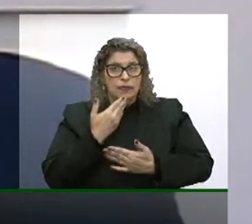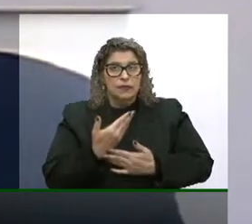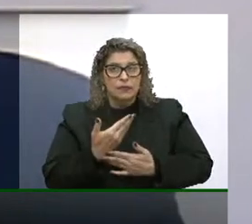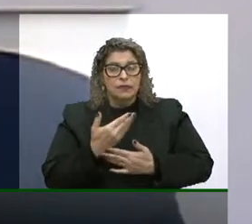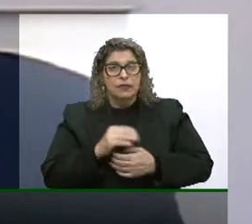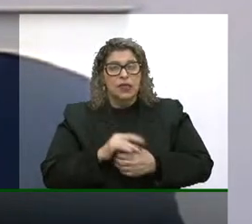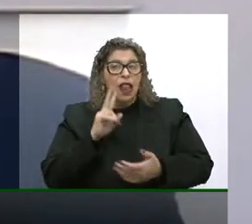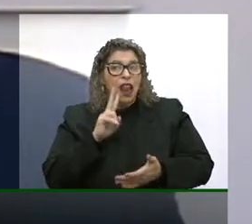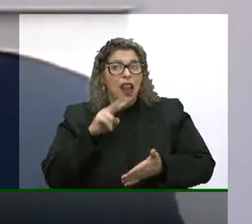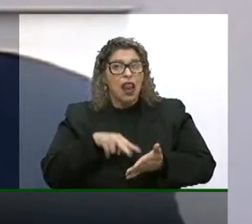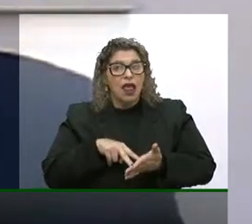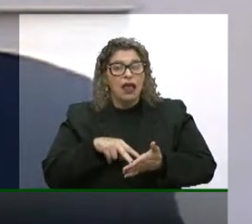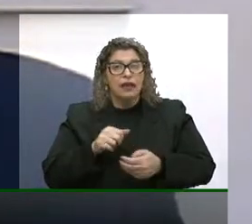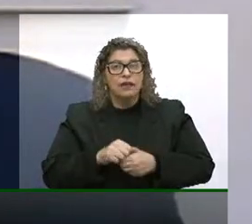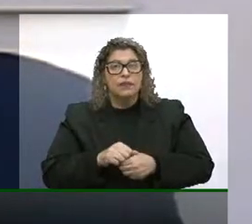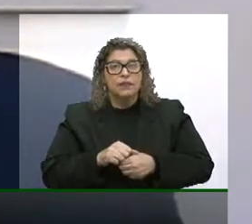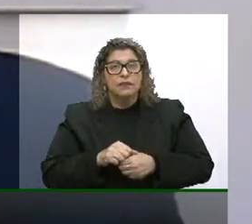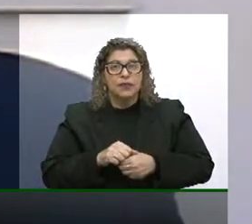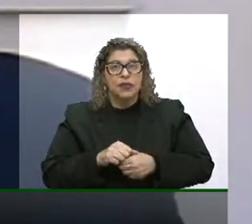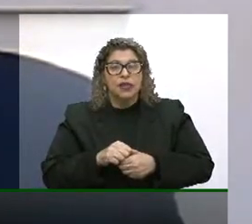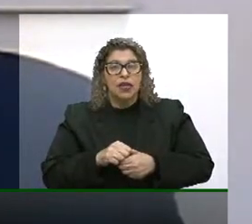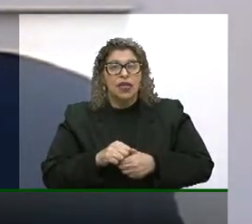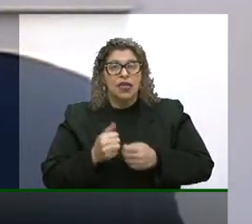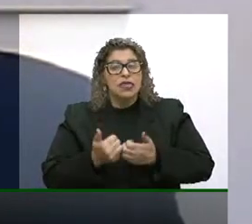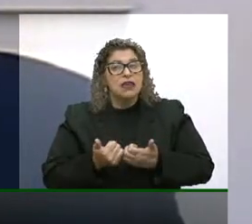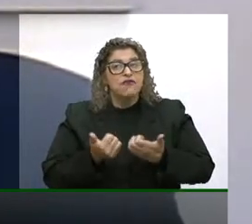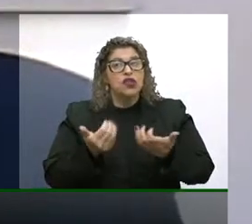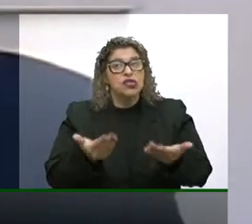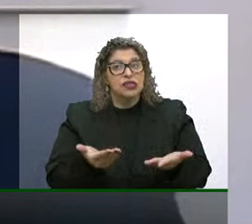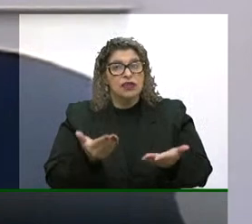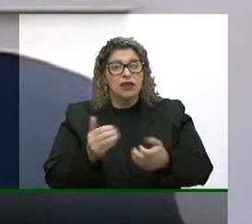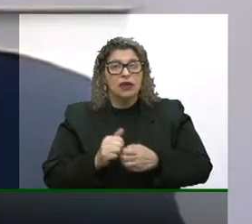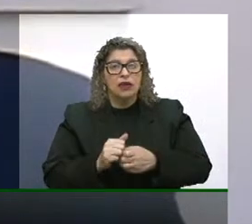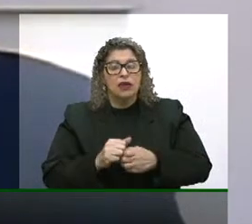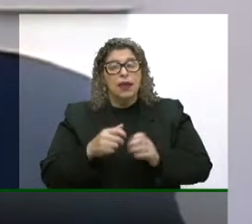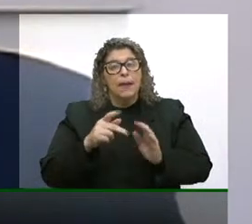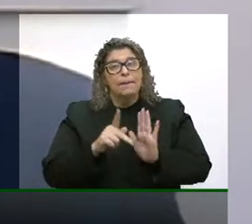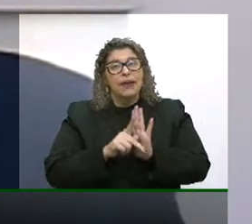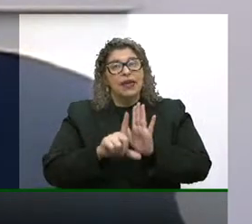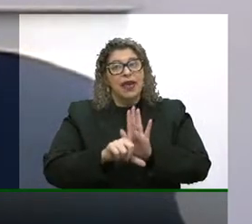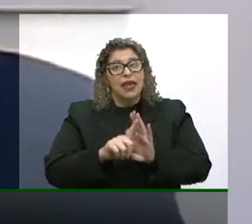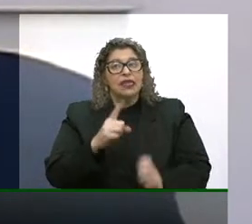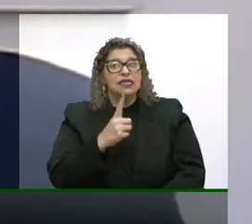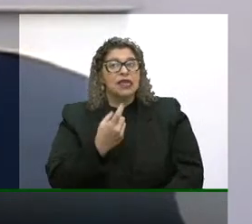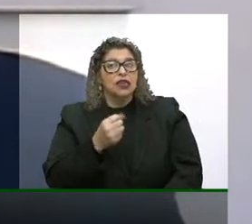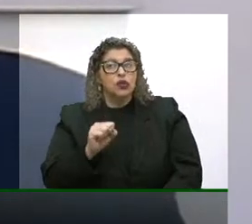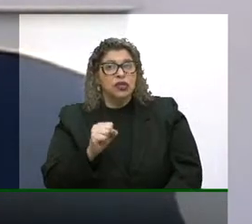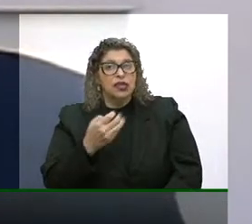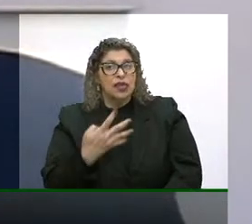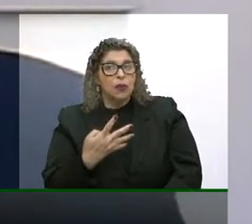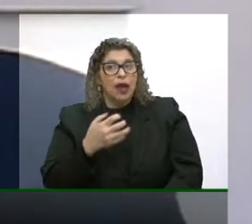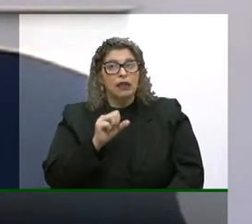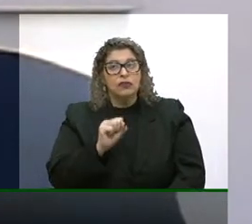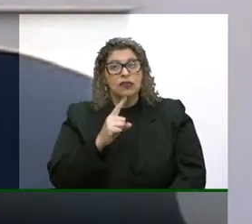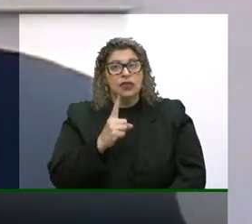É a leitura do requerimento que pede, então, a devolução do PL 184, 185, 186. É uma consulta, Vossa Excelência, não